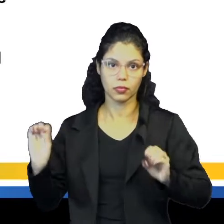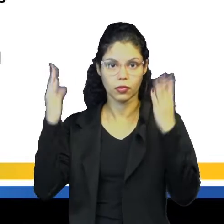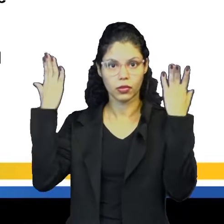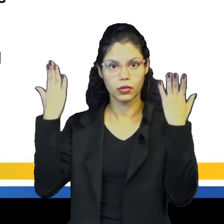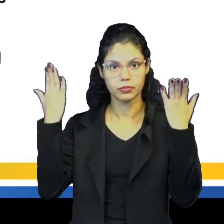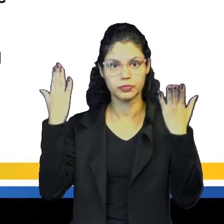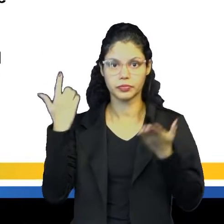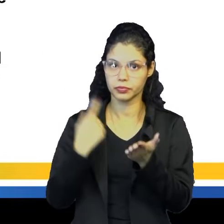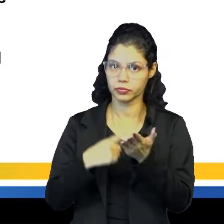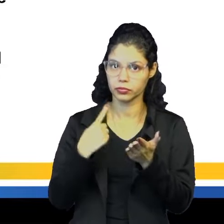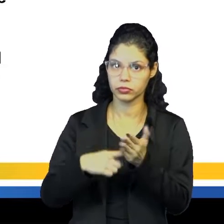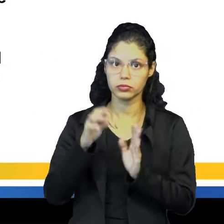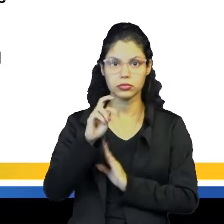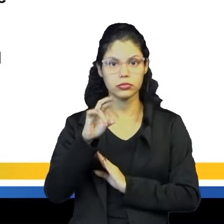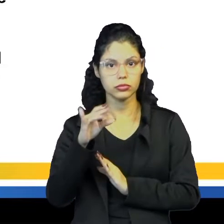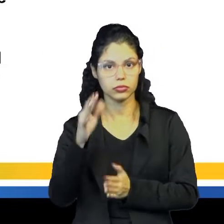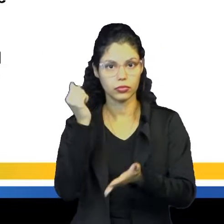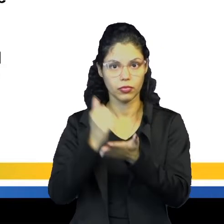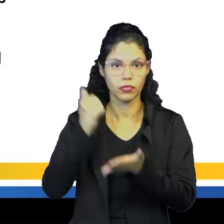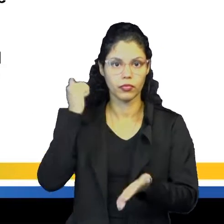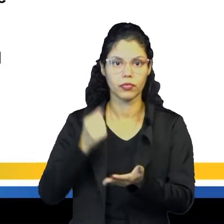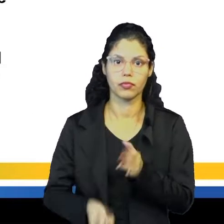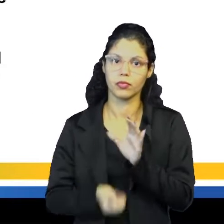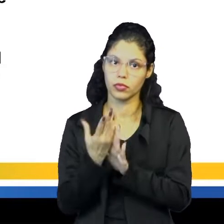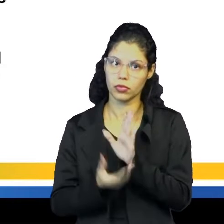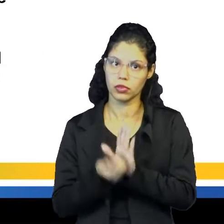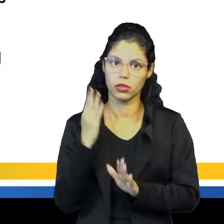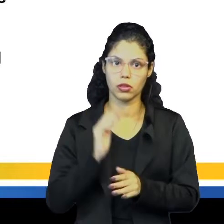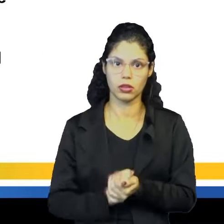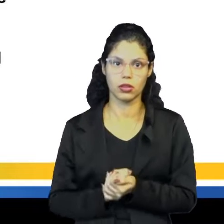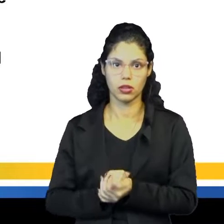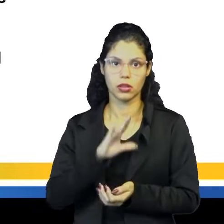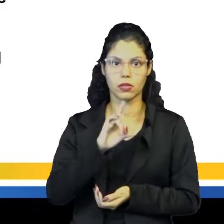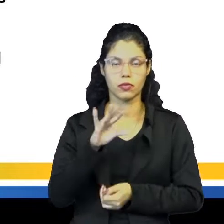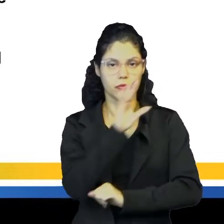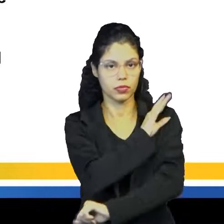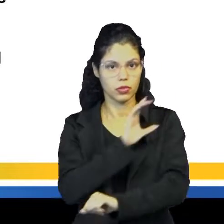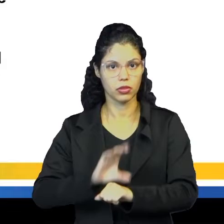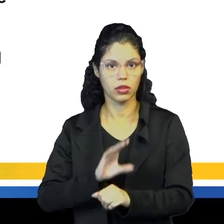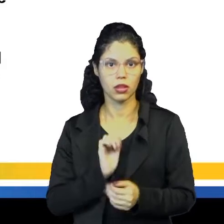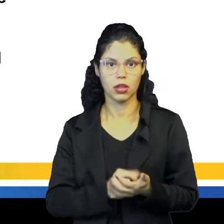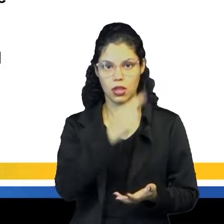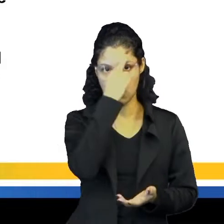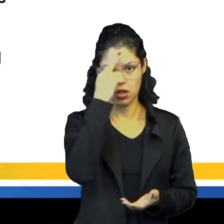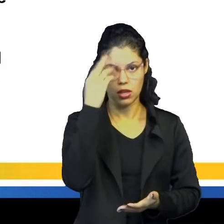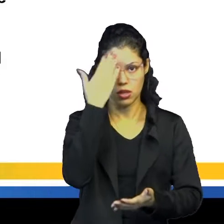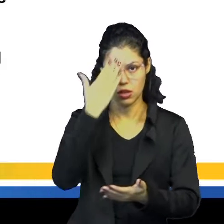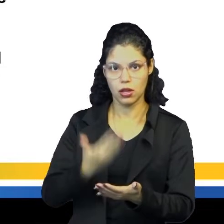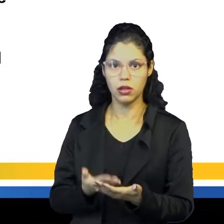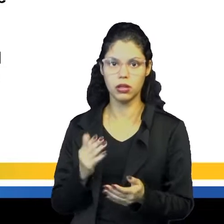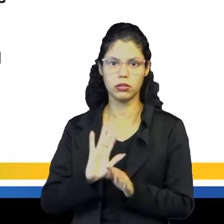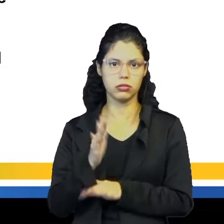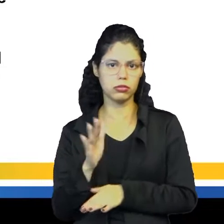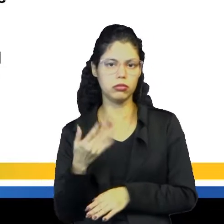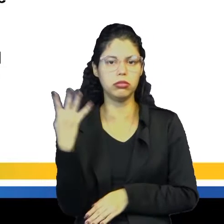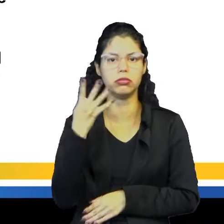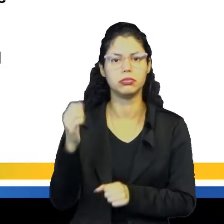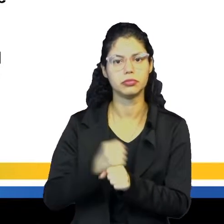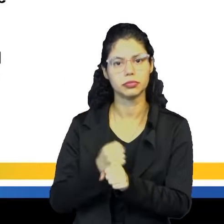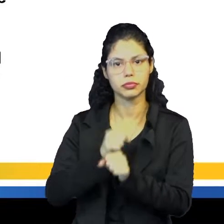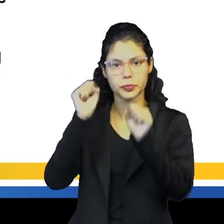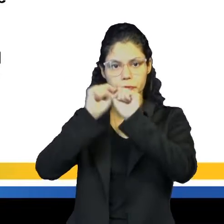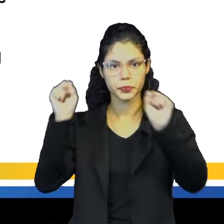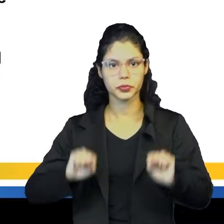de acordos, tratados e contratos e reprodução de cânones culturais. Historiadores acreditam que pelo menos